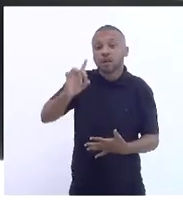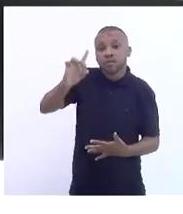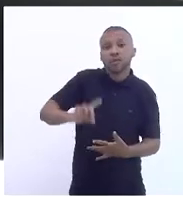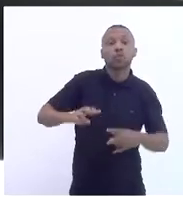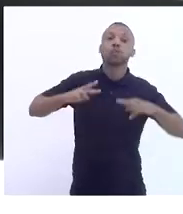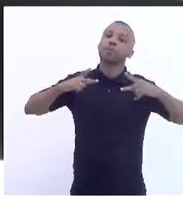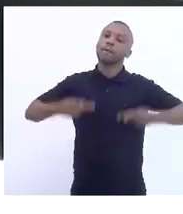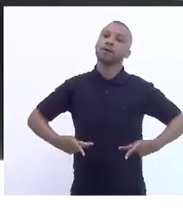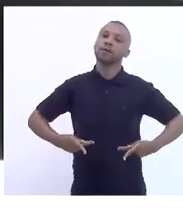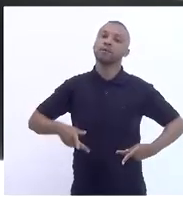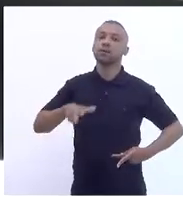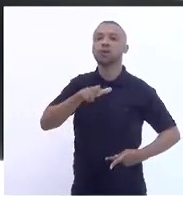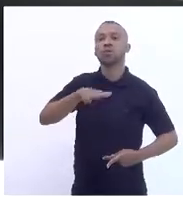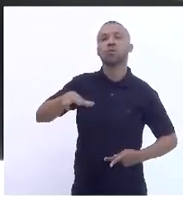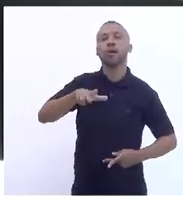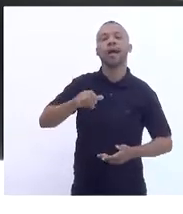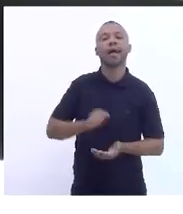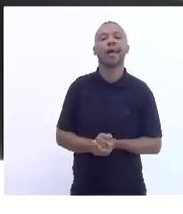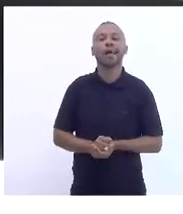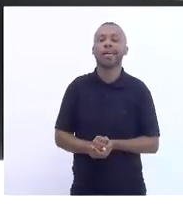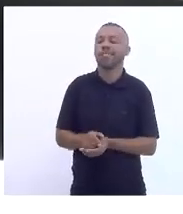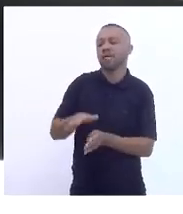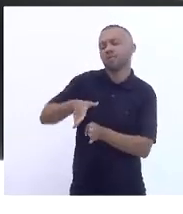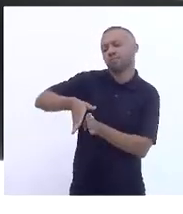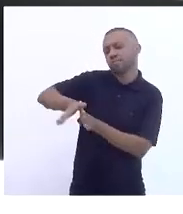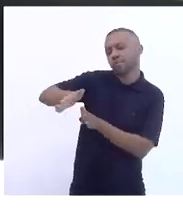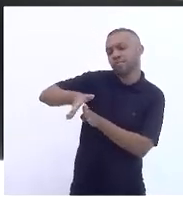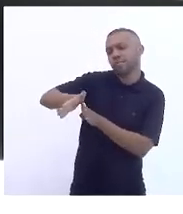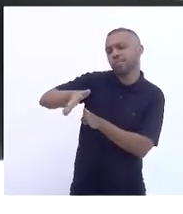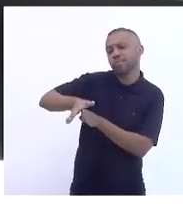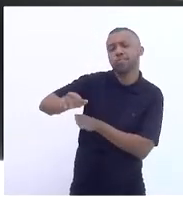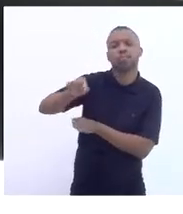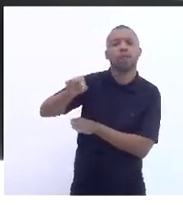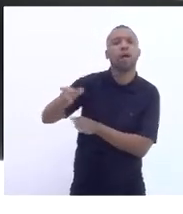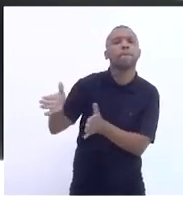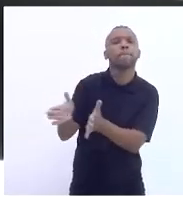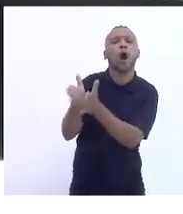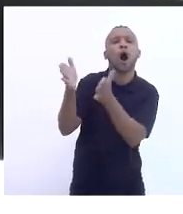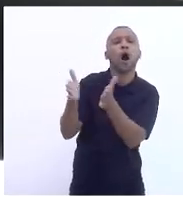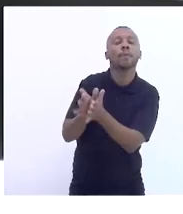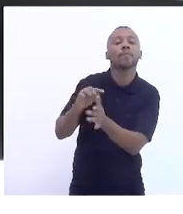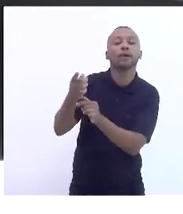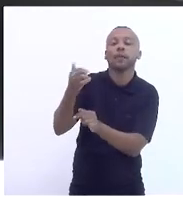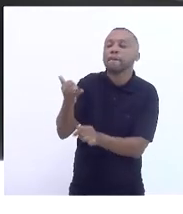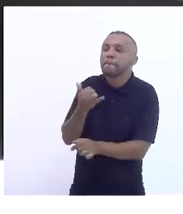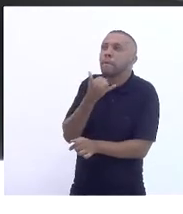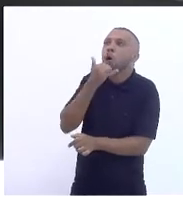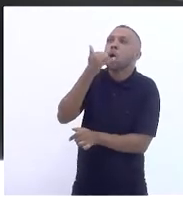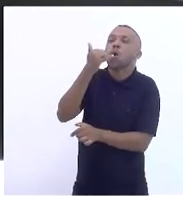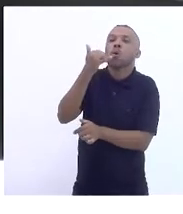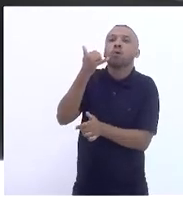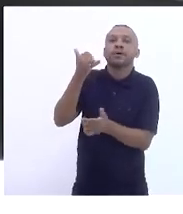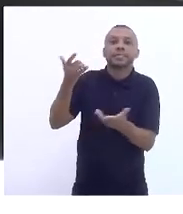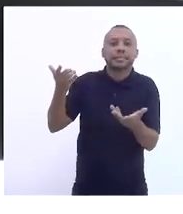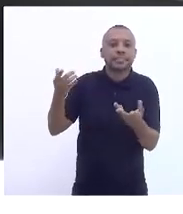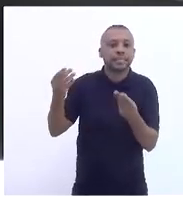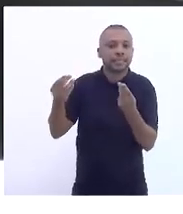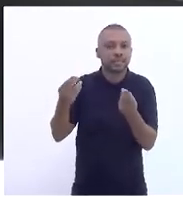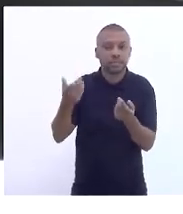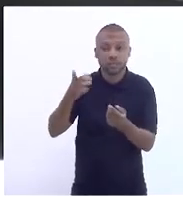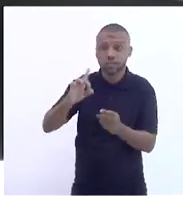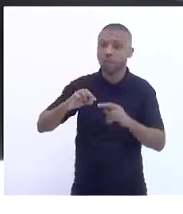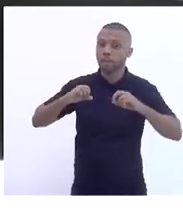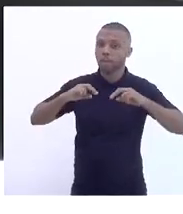humanos não é entregar consolo para pobre depois que acontece tragédia Direitos